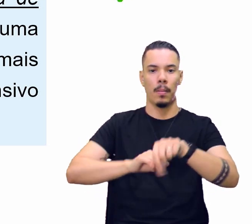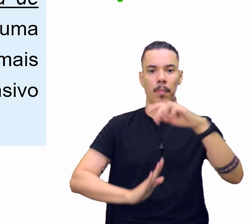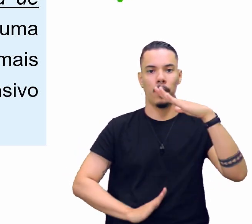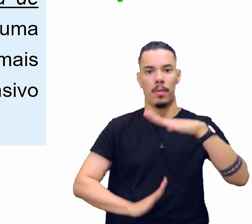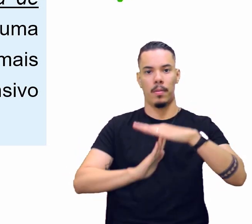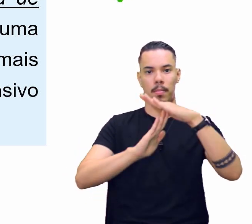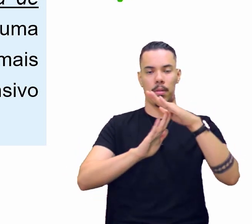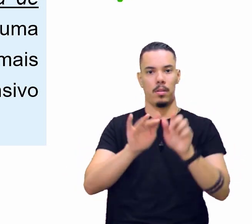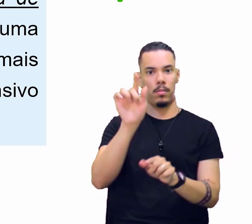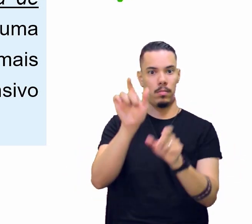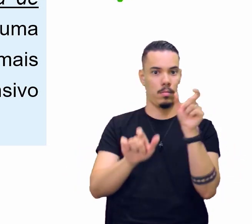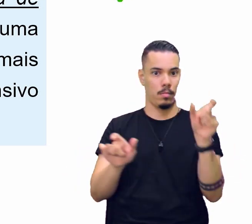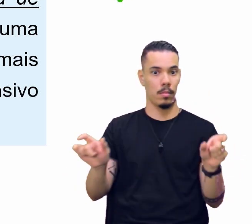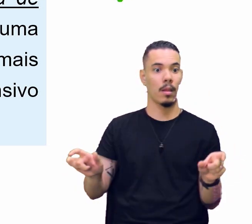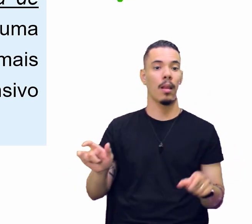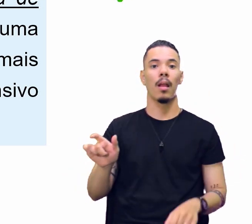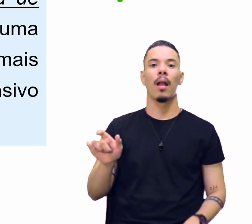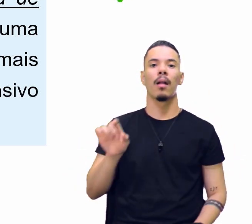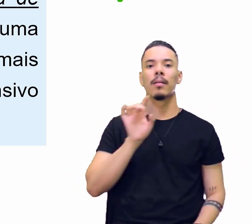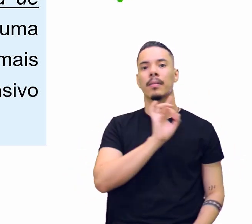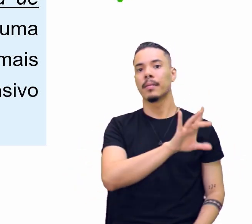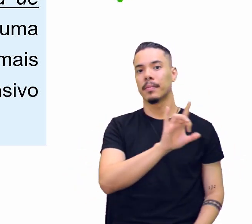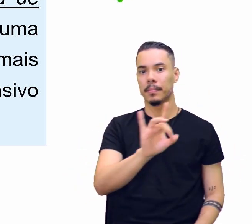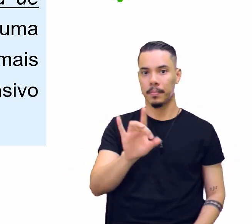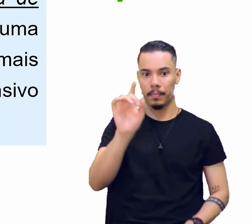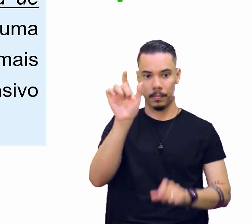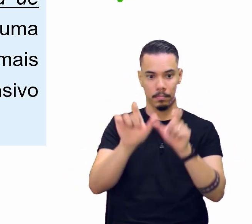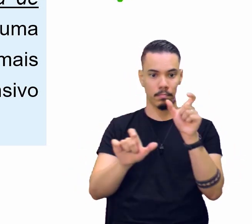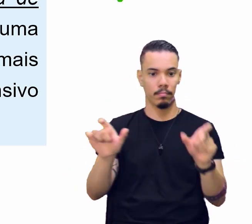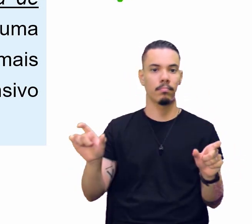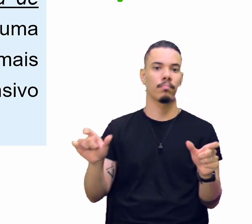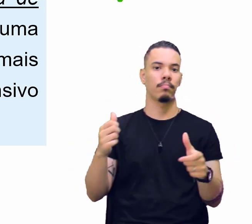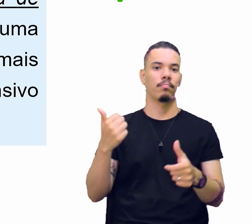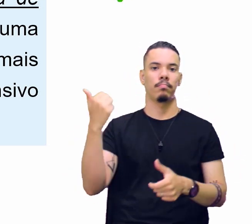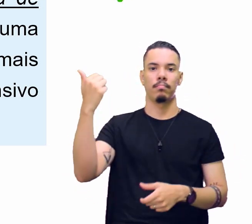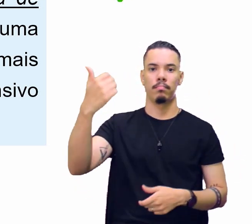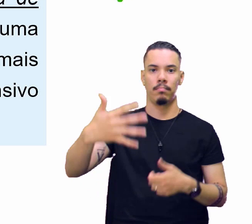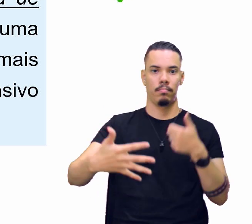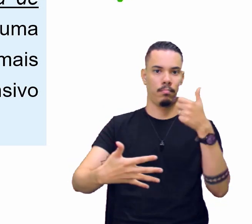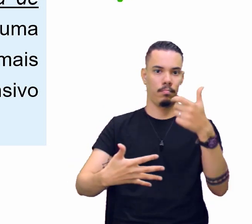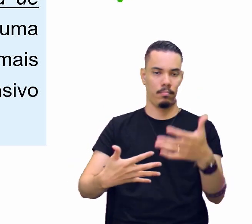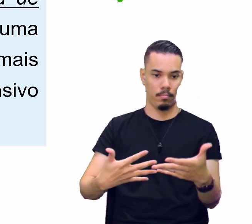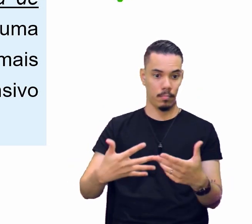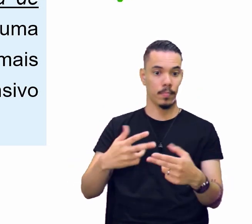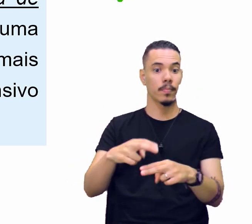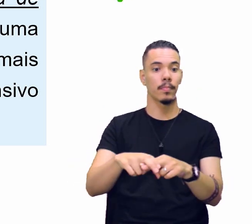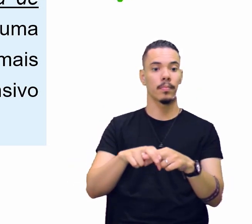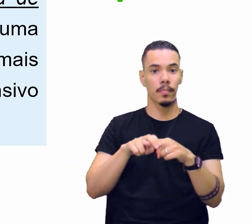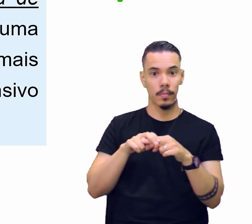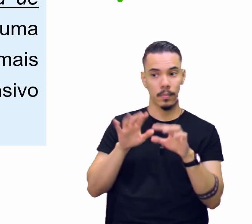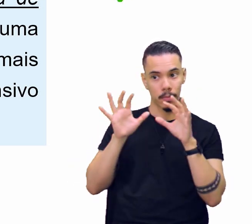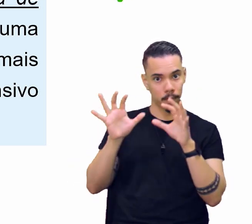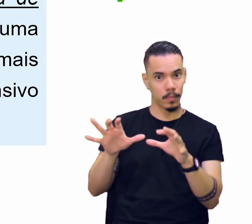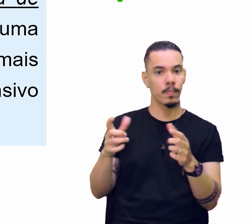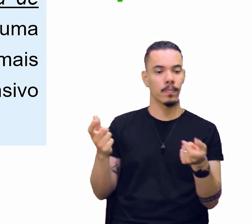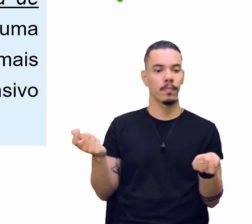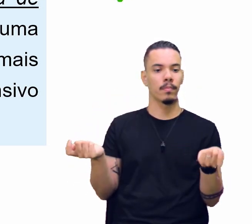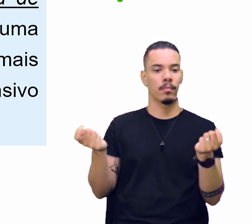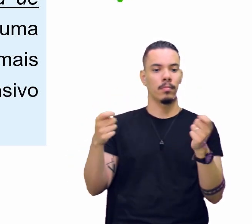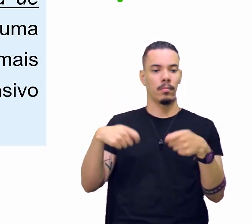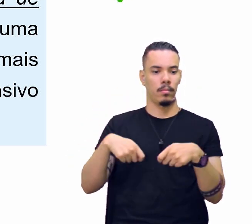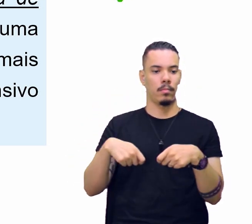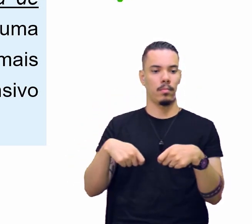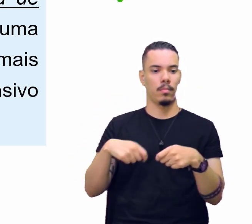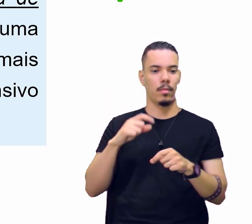para a participação de quem está de posse da palavra, pois só assim se dará